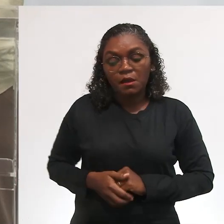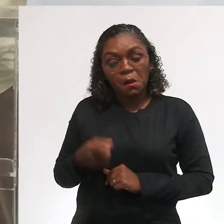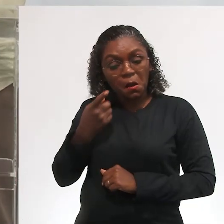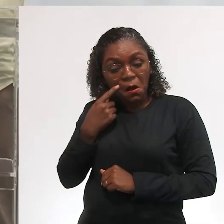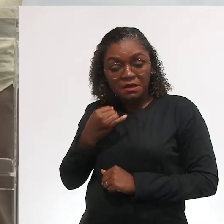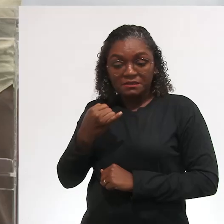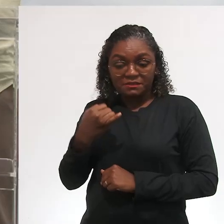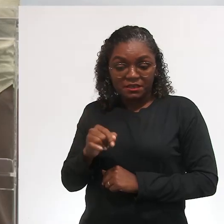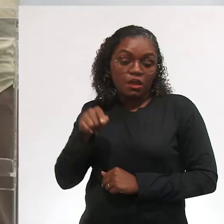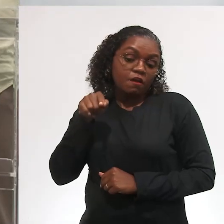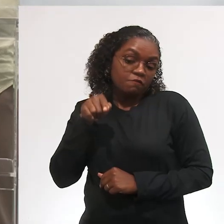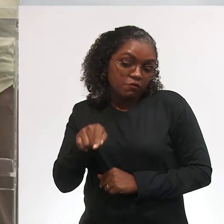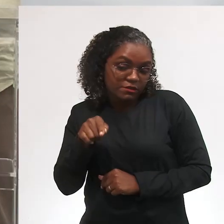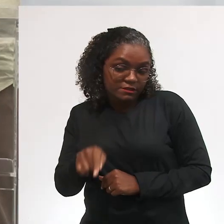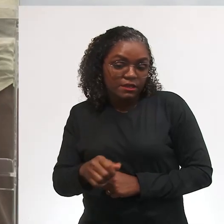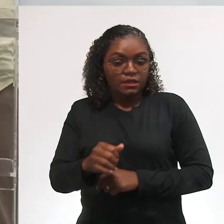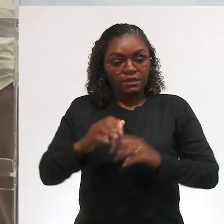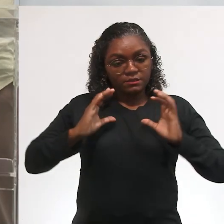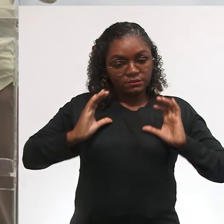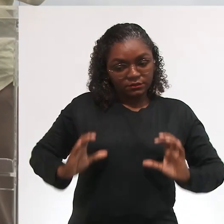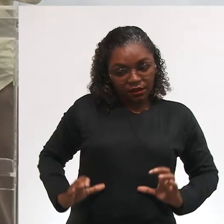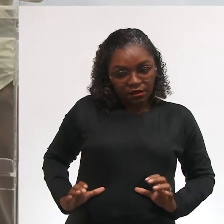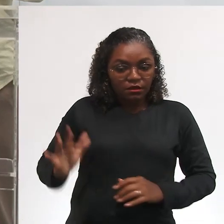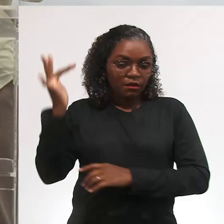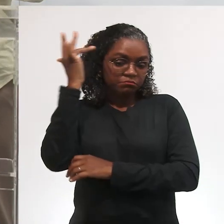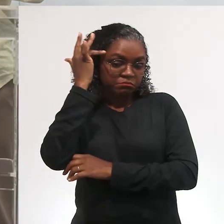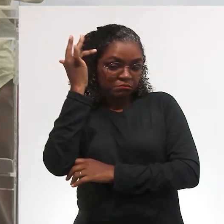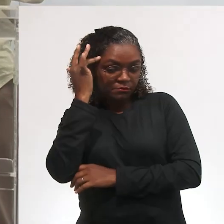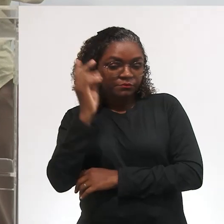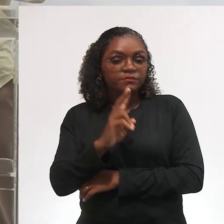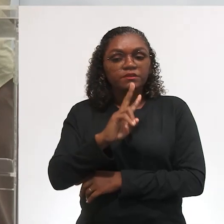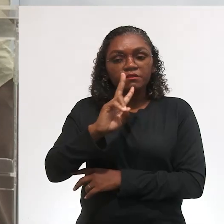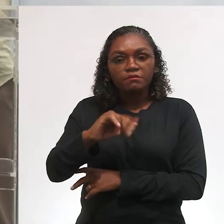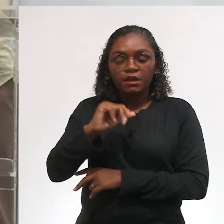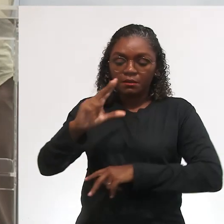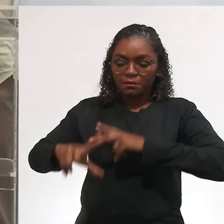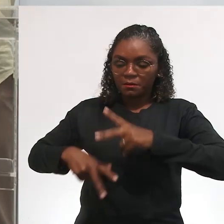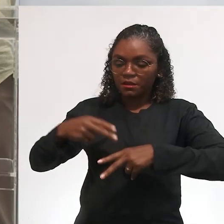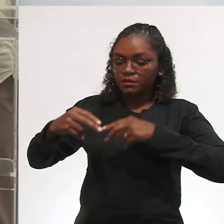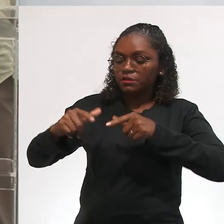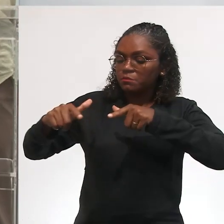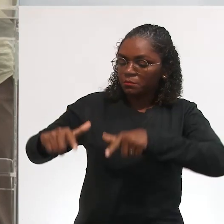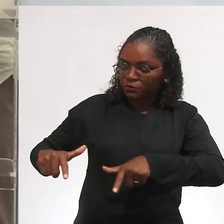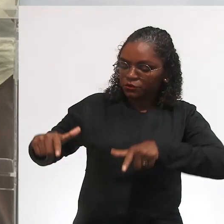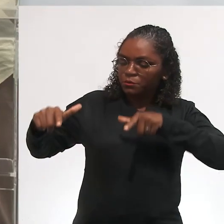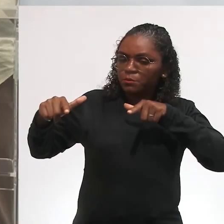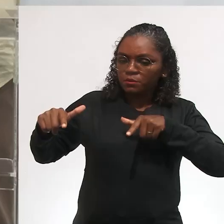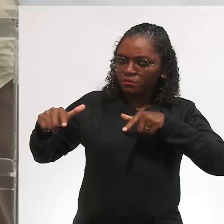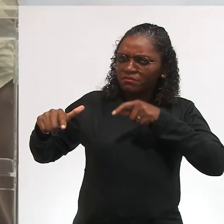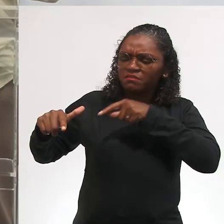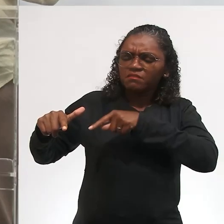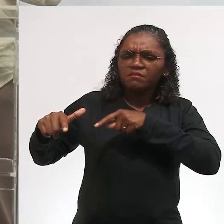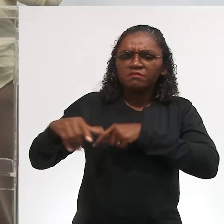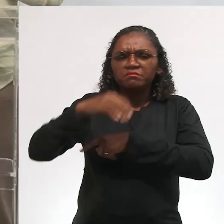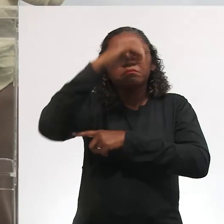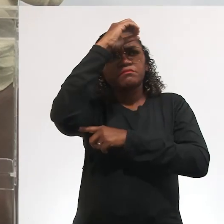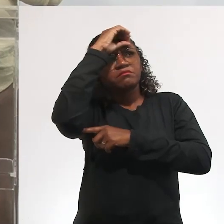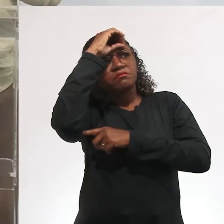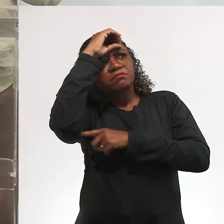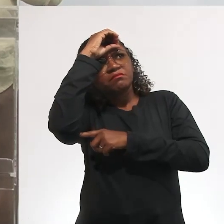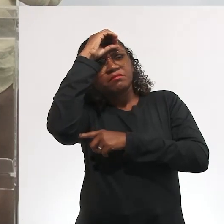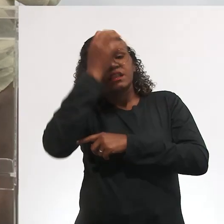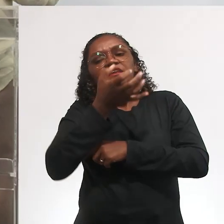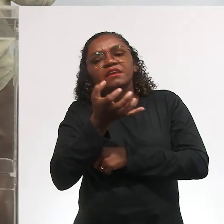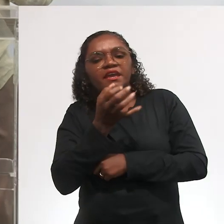um diploma de honra ao mérito. Para ele não faz tanto sentido. Para ele quer um elogio imediato, ele quer